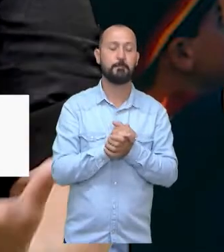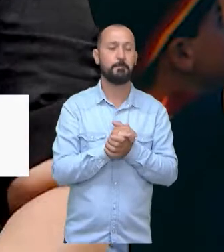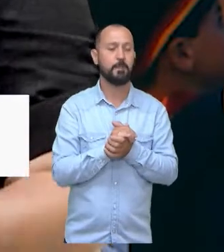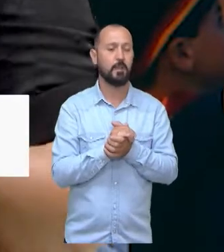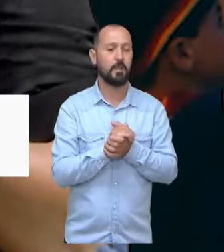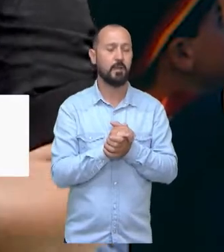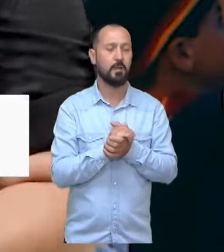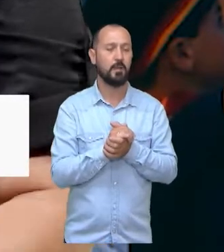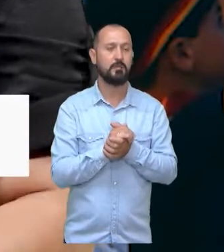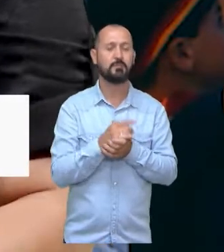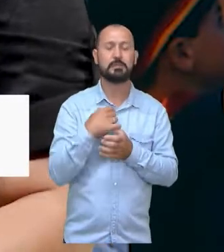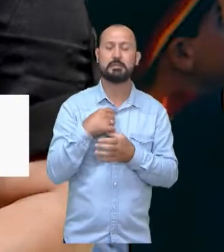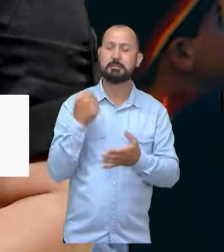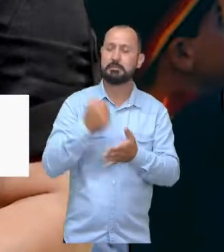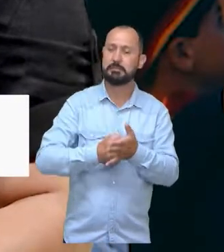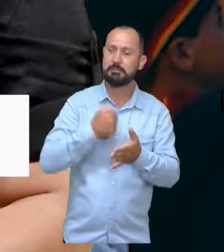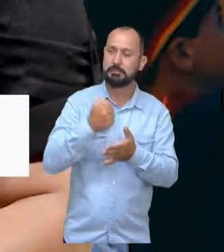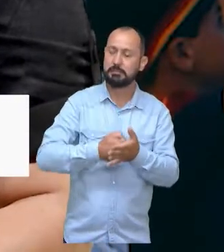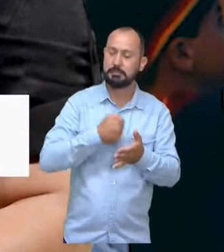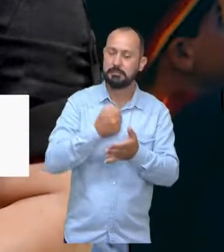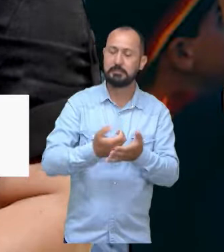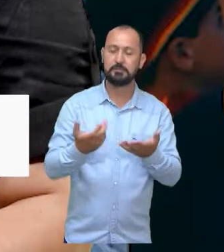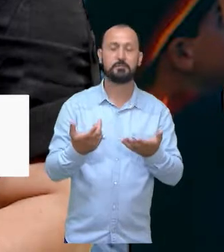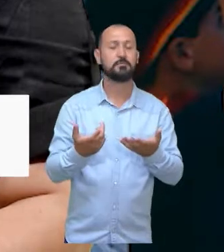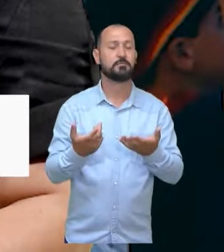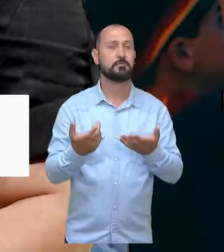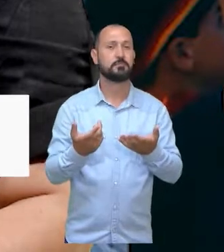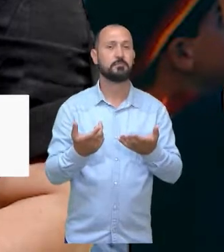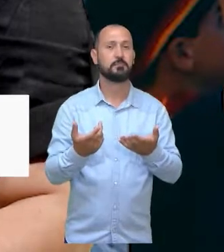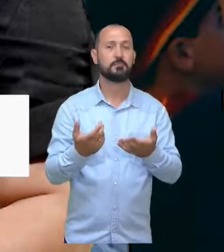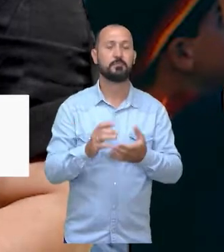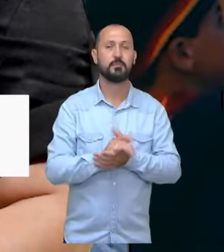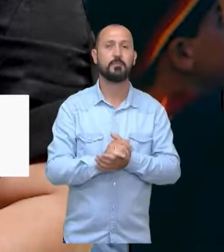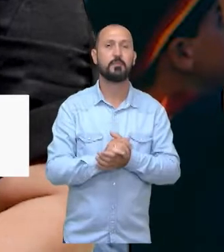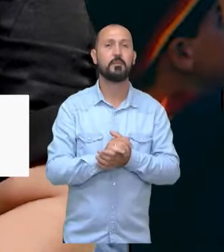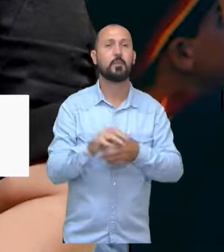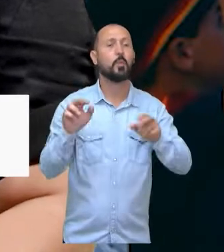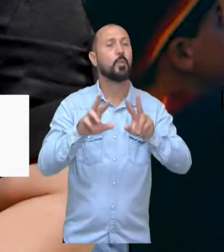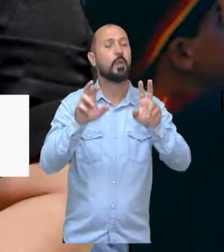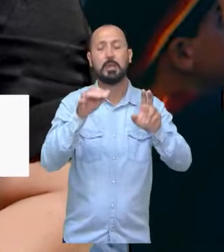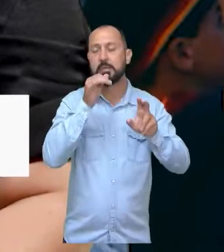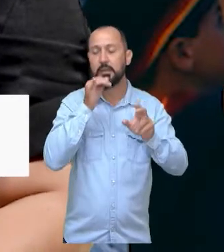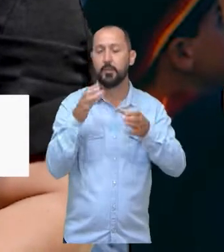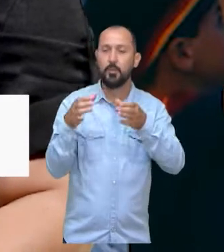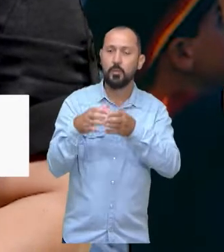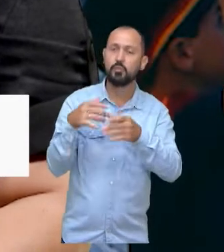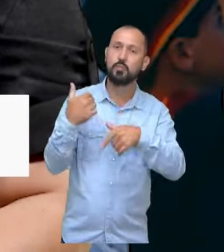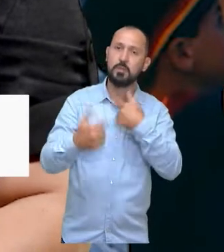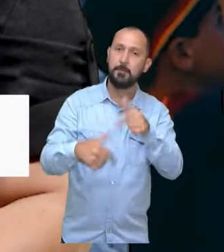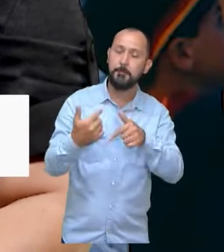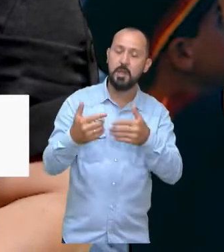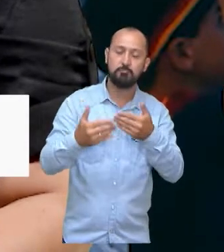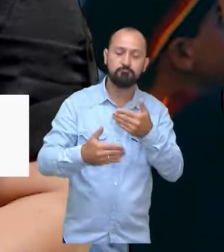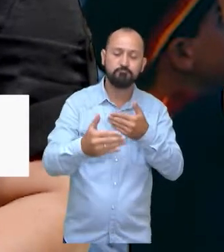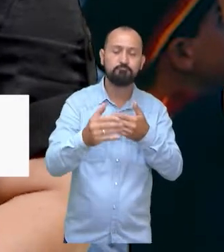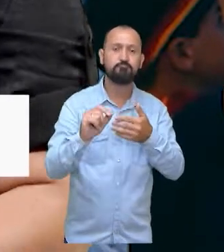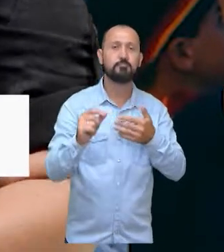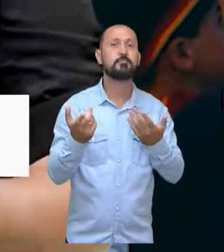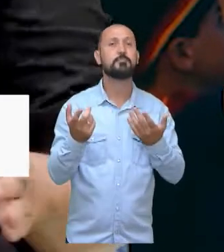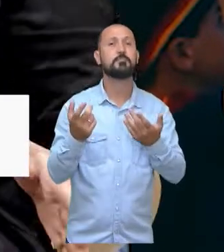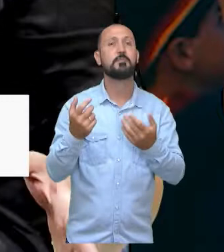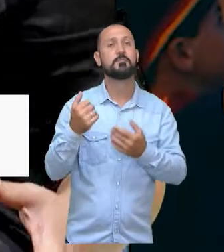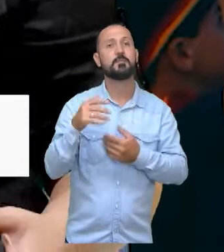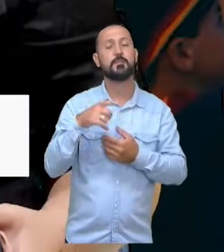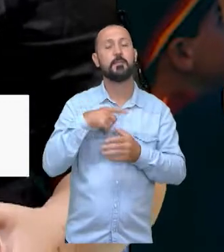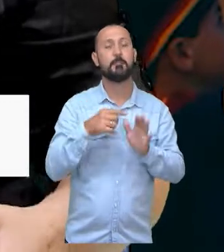contestado, colocado, enfim. Então, dentro da questão do emprego, principalmente para a população trans,